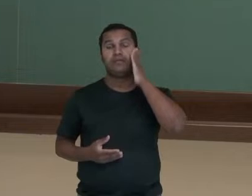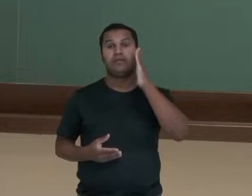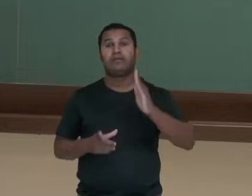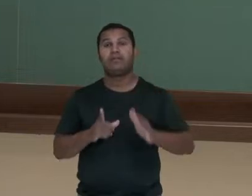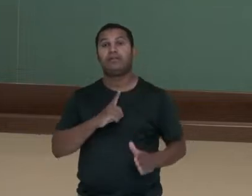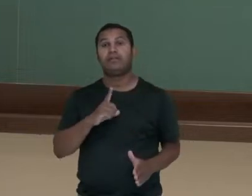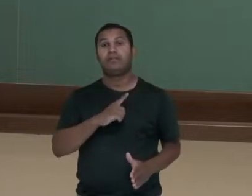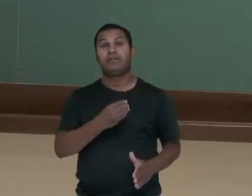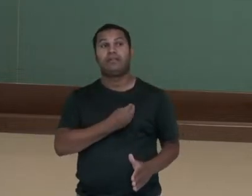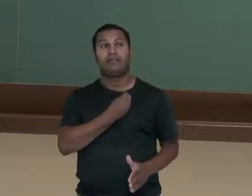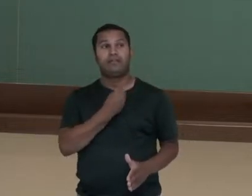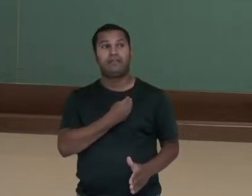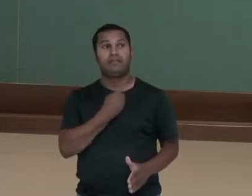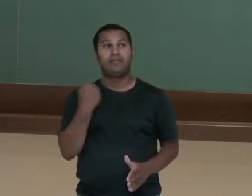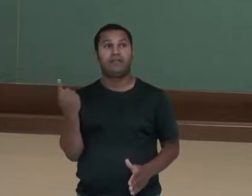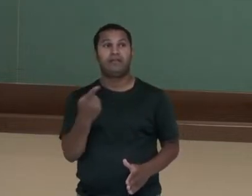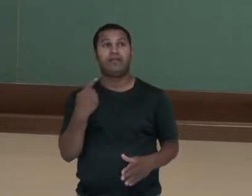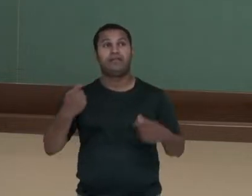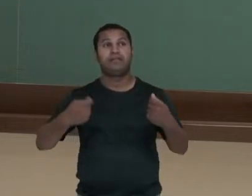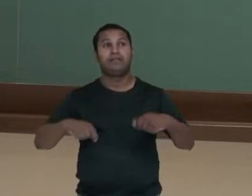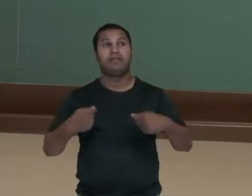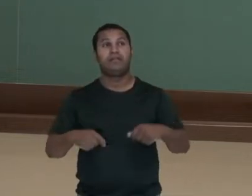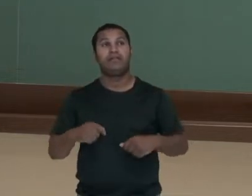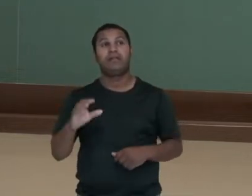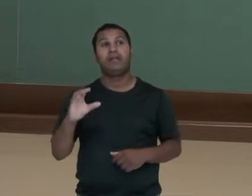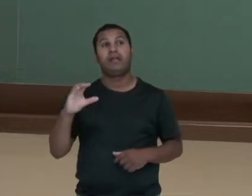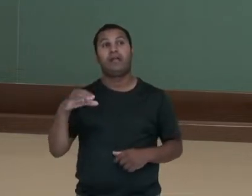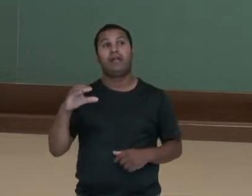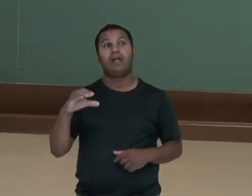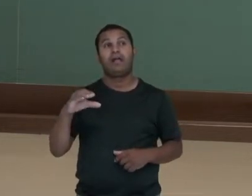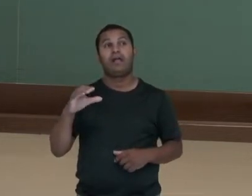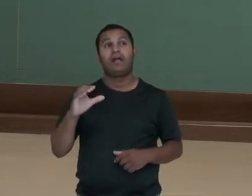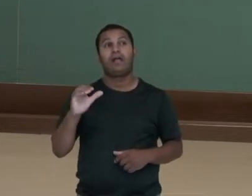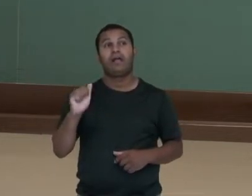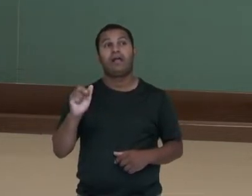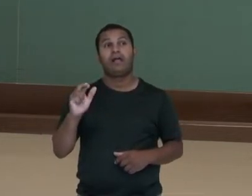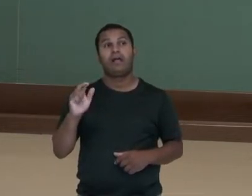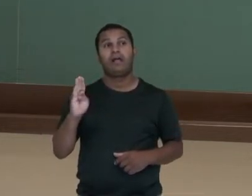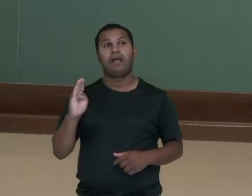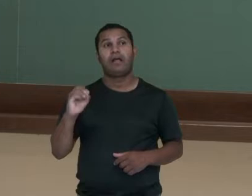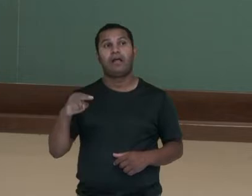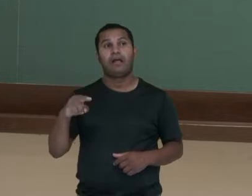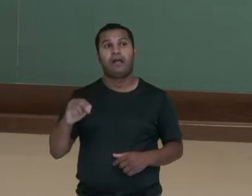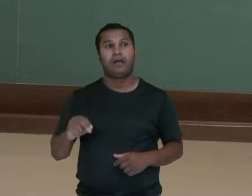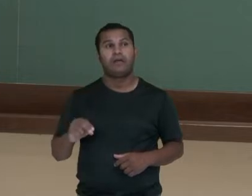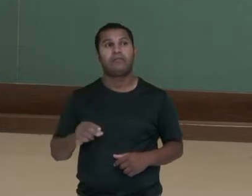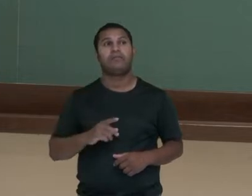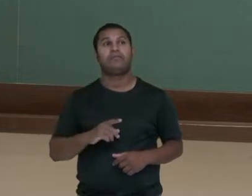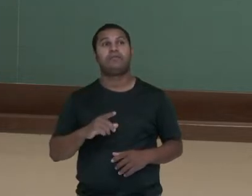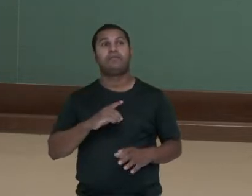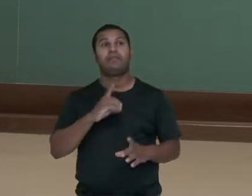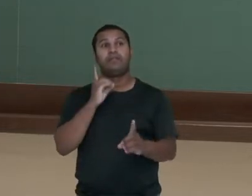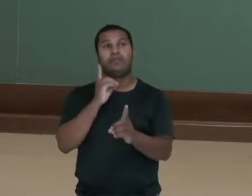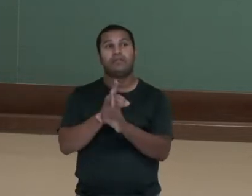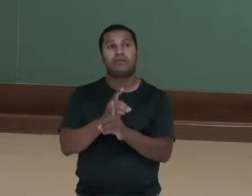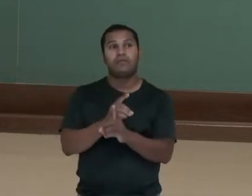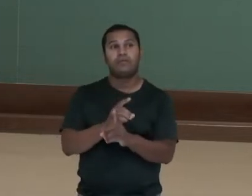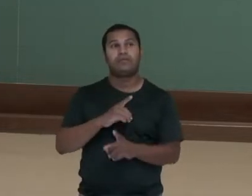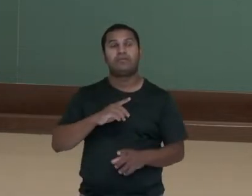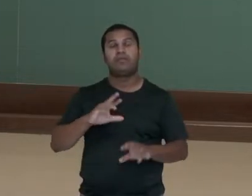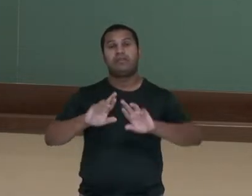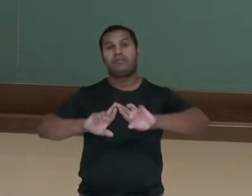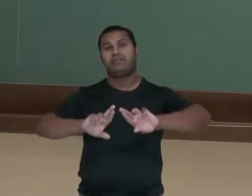de carbono para construir suas moléculas, qual que é a diferença principal entre autotróficos e